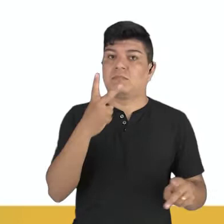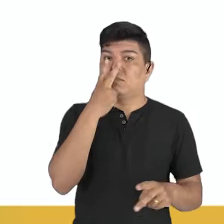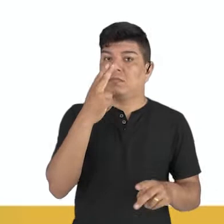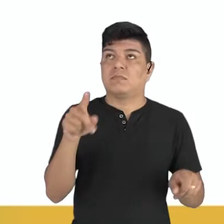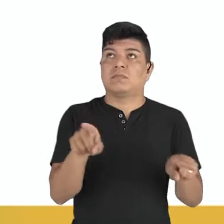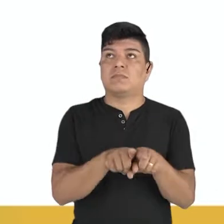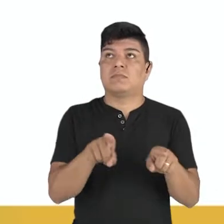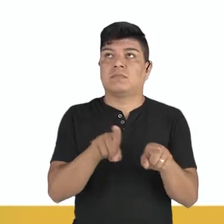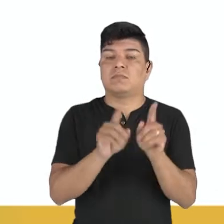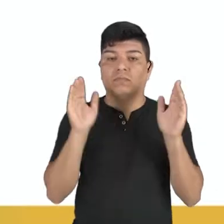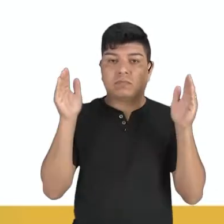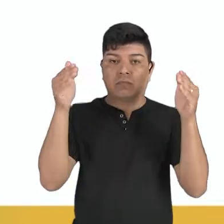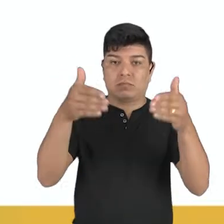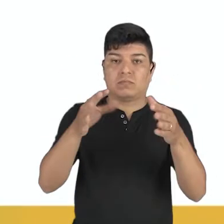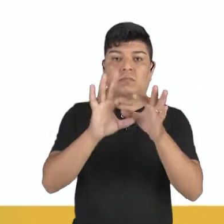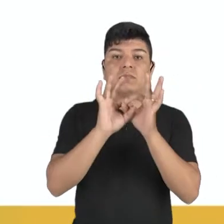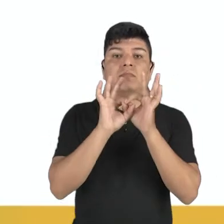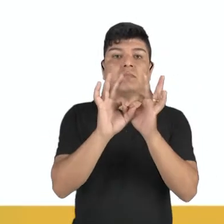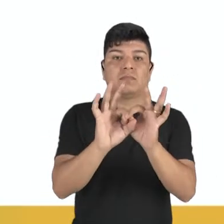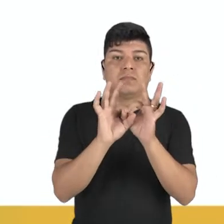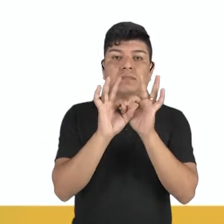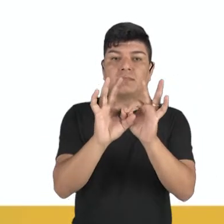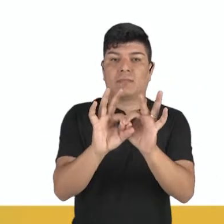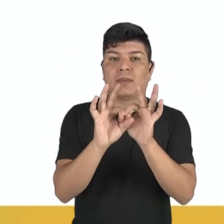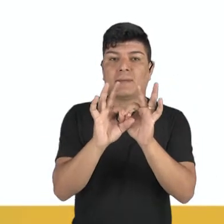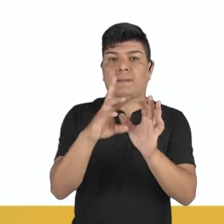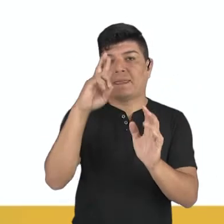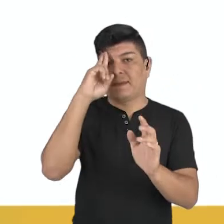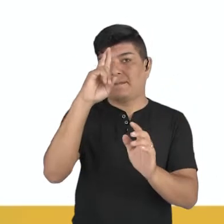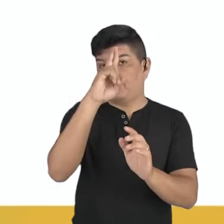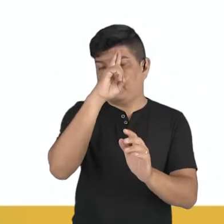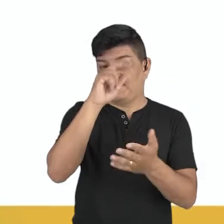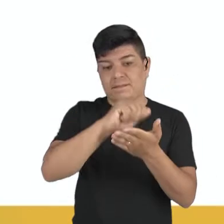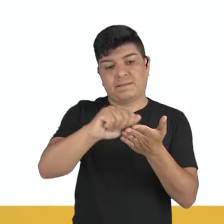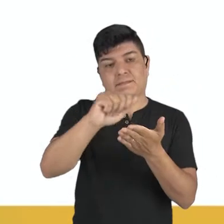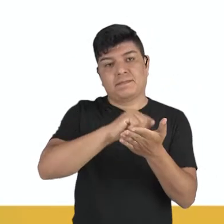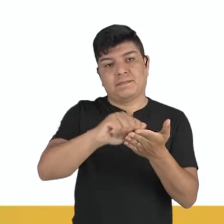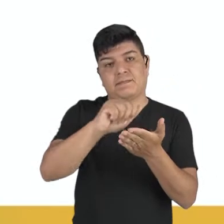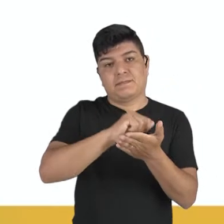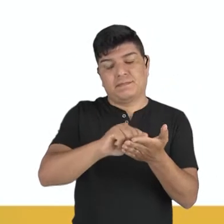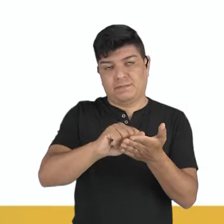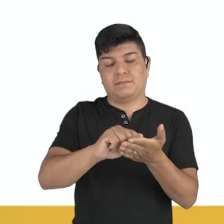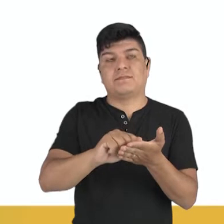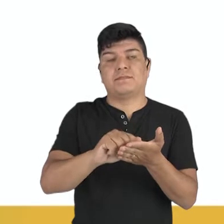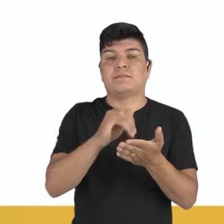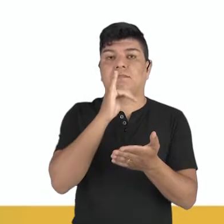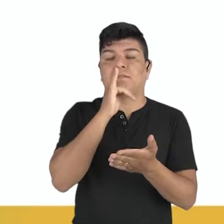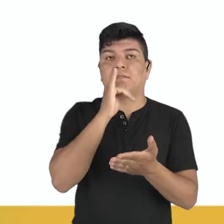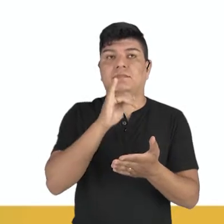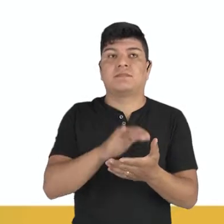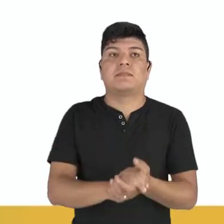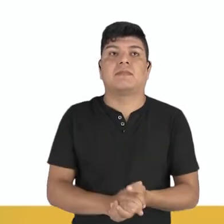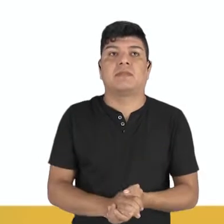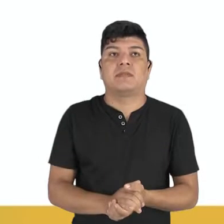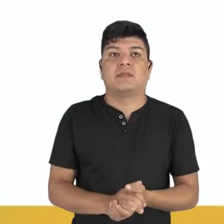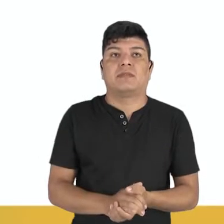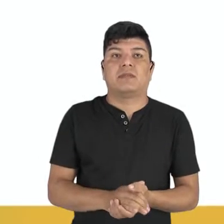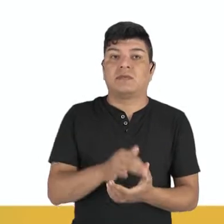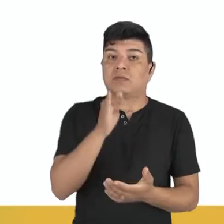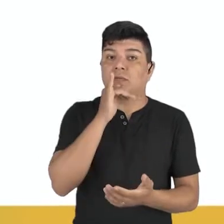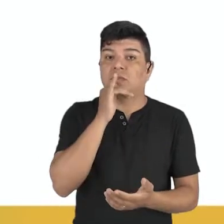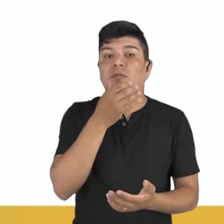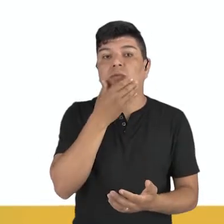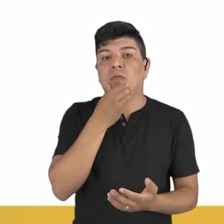semelhanças estão diretamente ligadas ao momento histórico da escrita das obras por exemplo o escritor